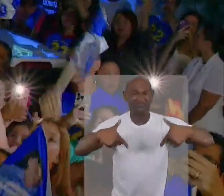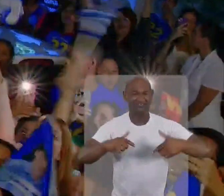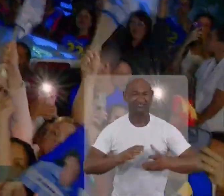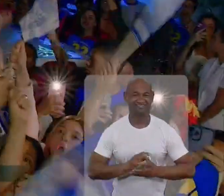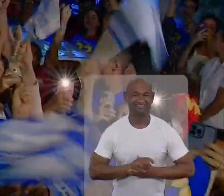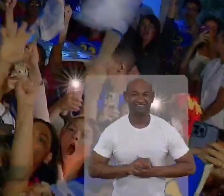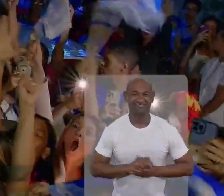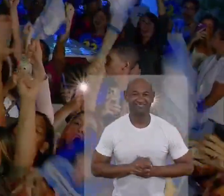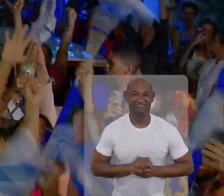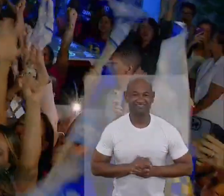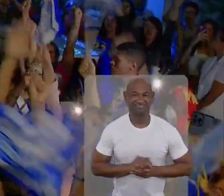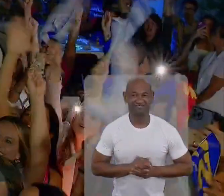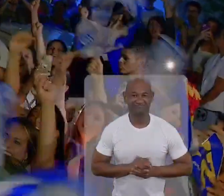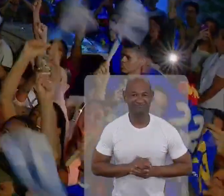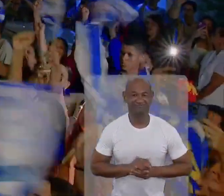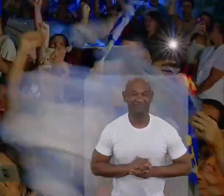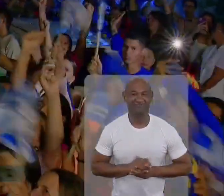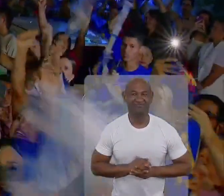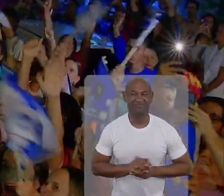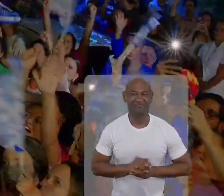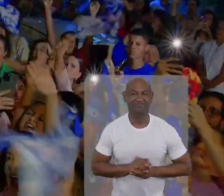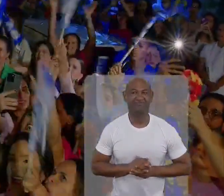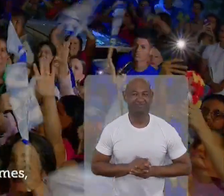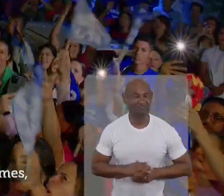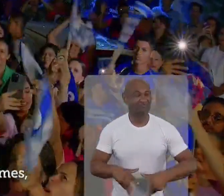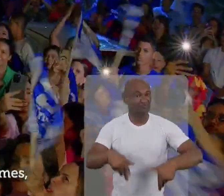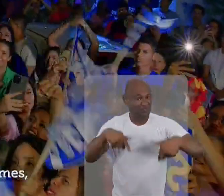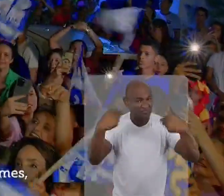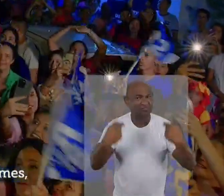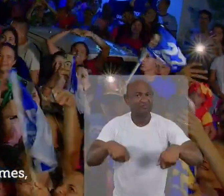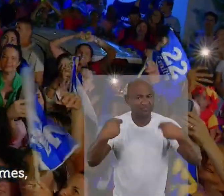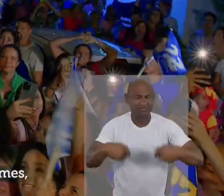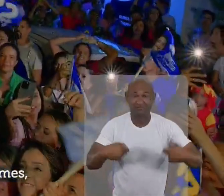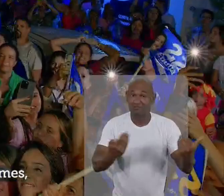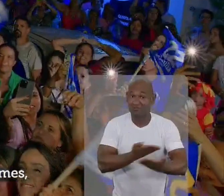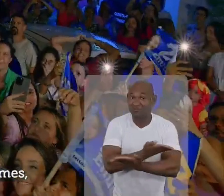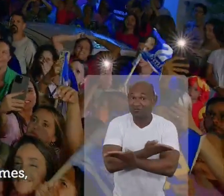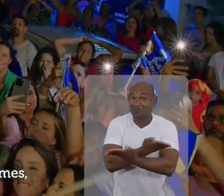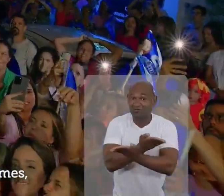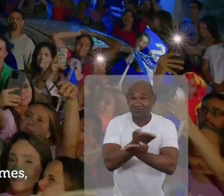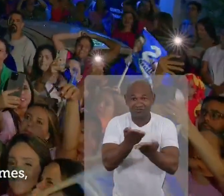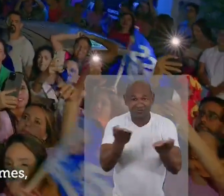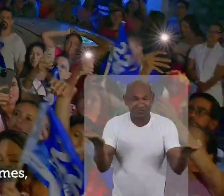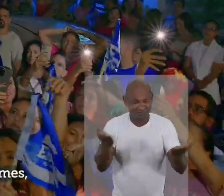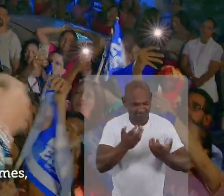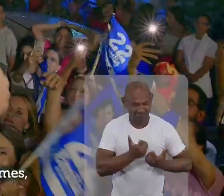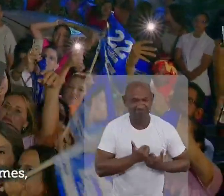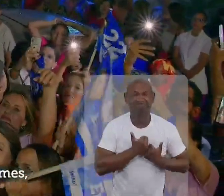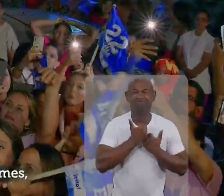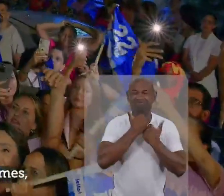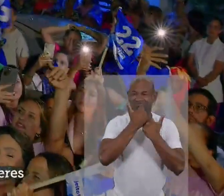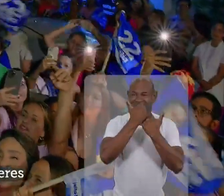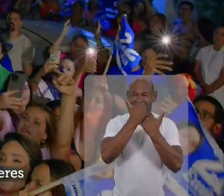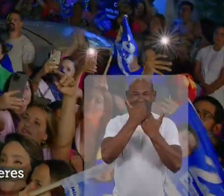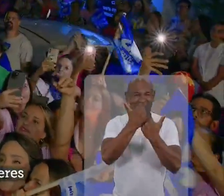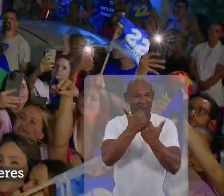urna! Na urna! Precisamos que vocês estejam